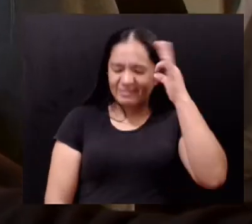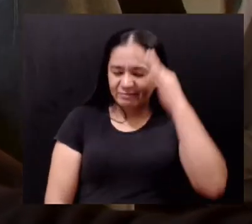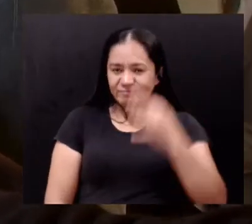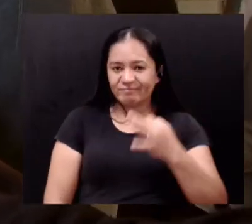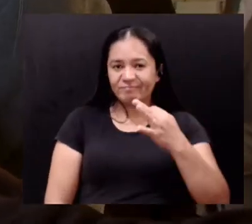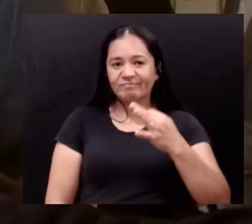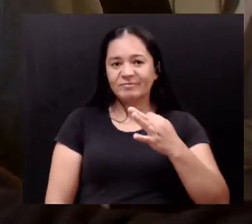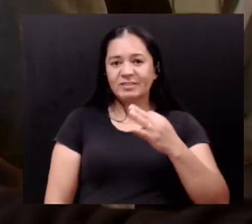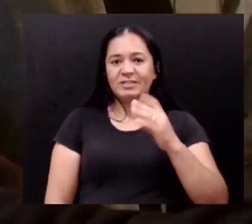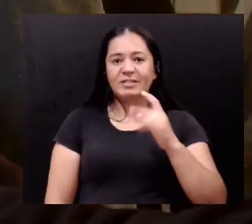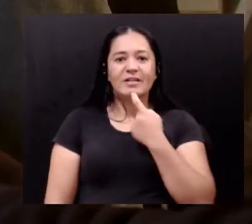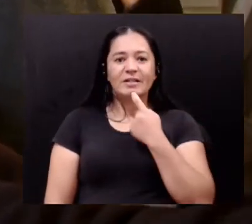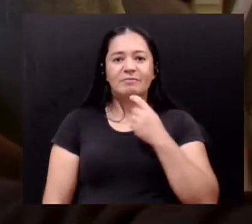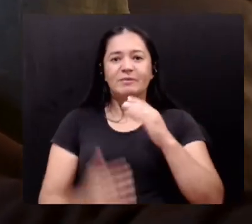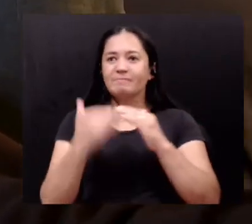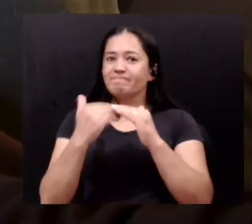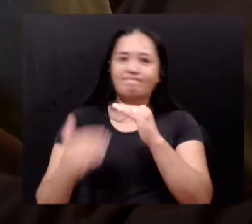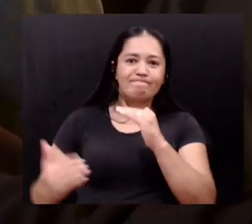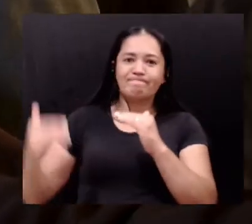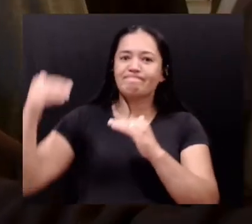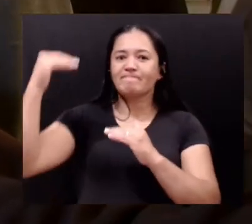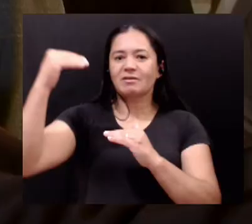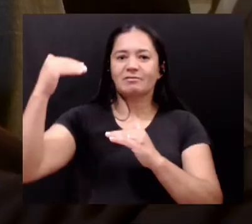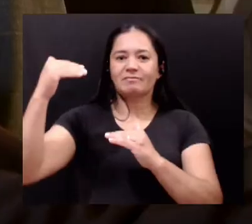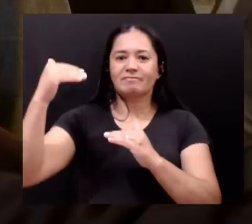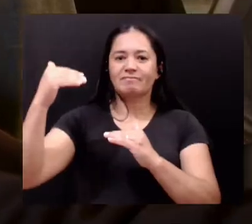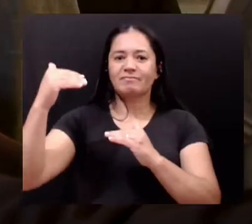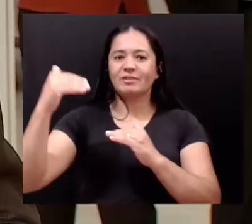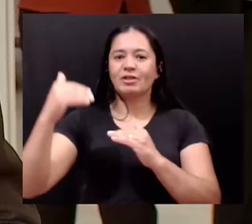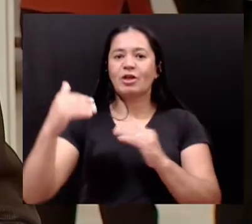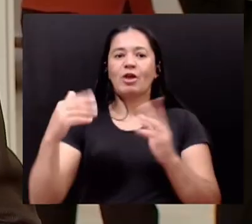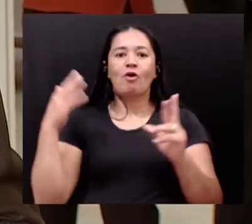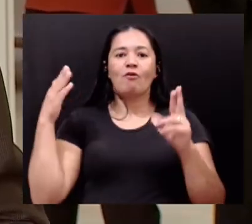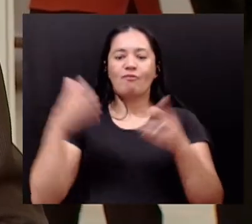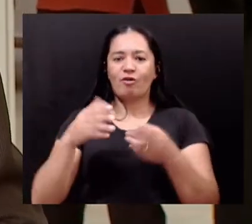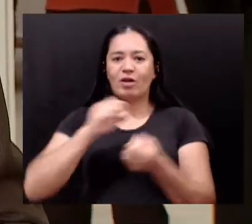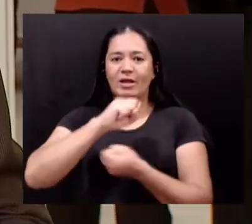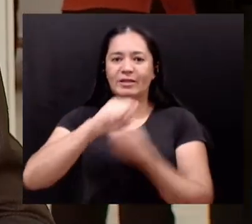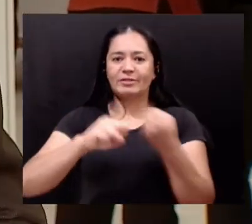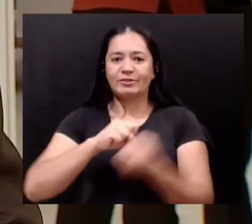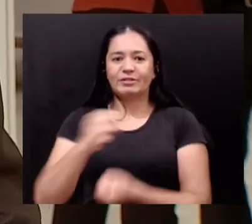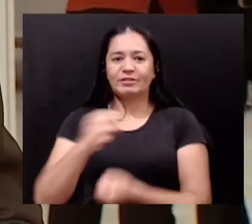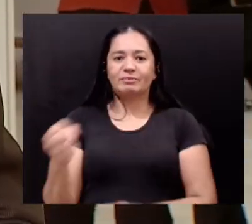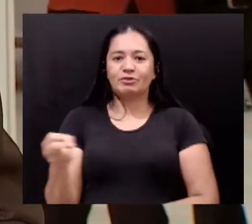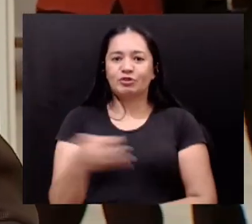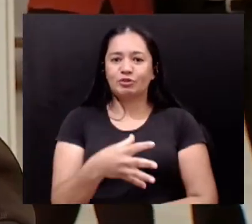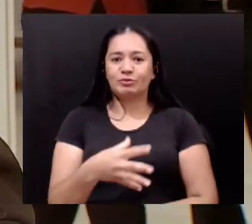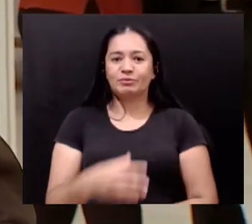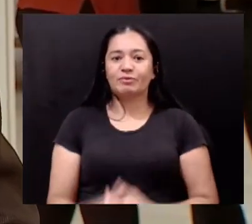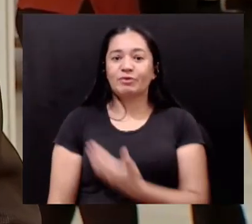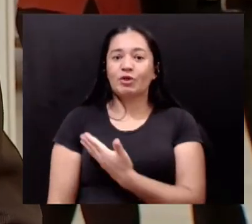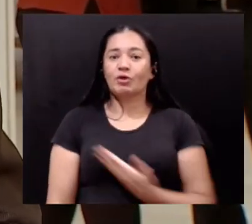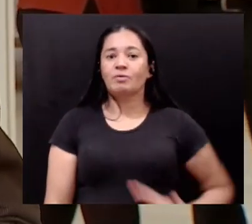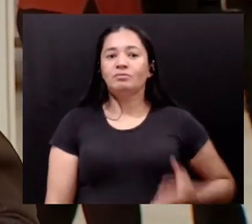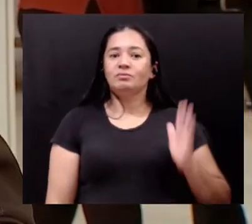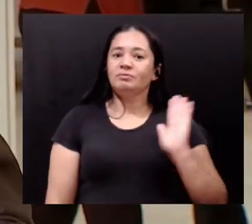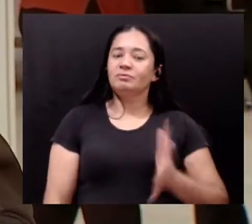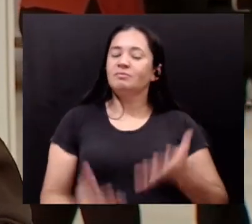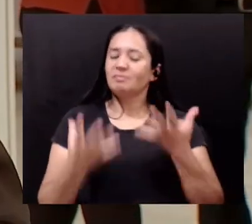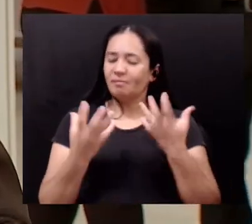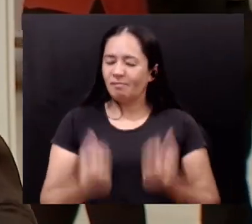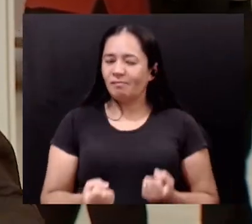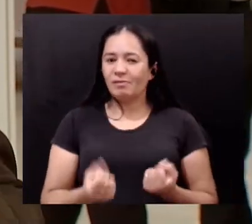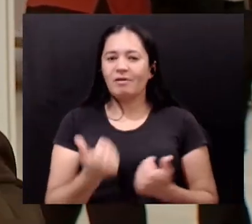num patamar muito alto no que diz respeito ao ecossistema de inovação. O governo já aderiu, estava atento e vai apoiar esse projeto